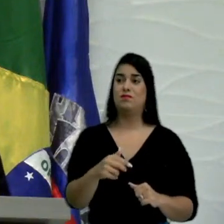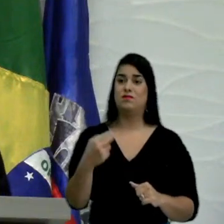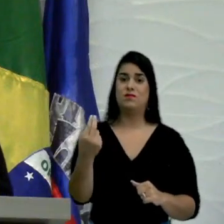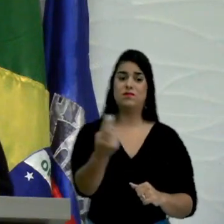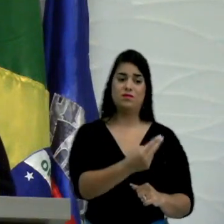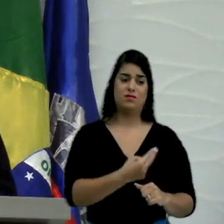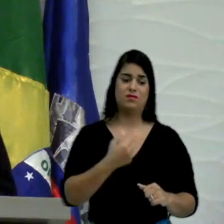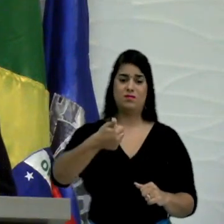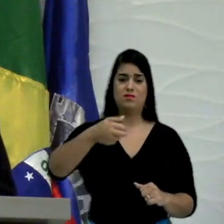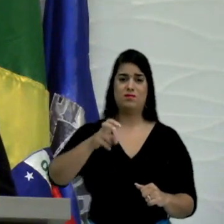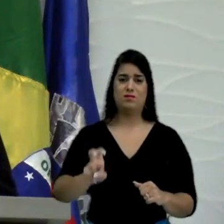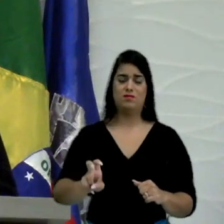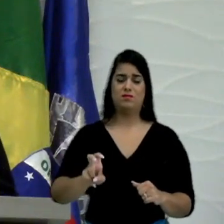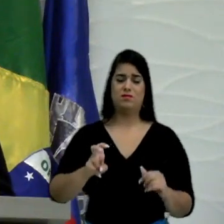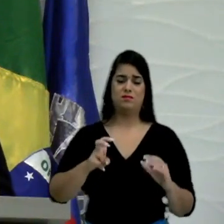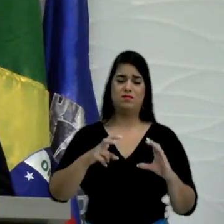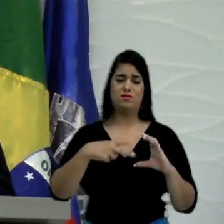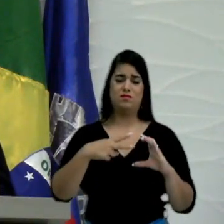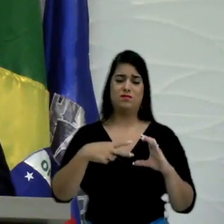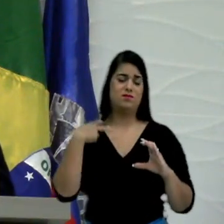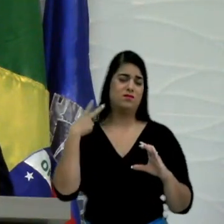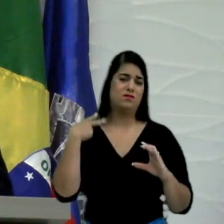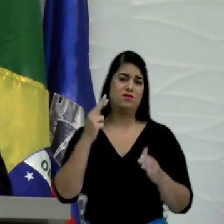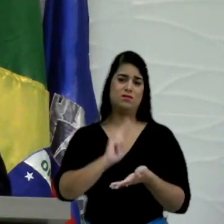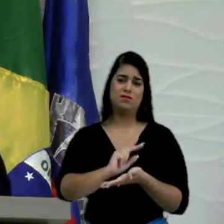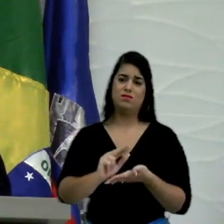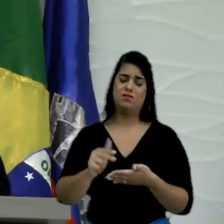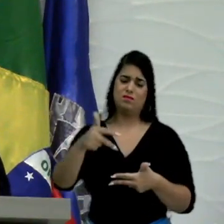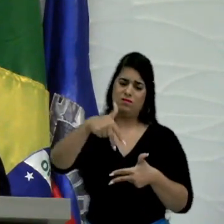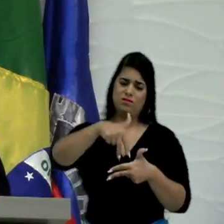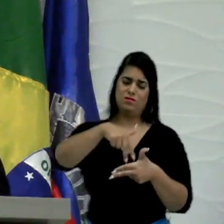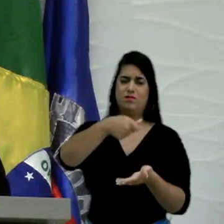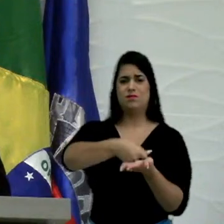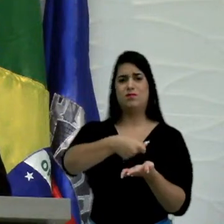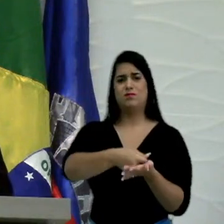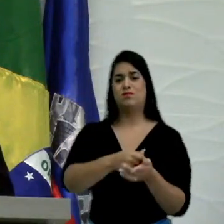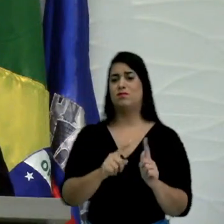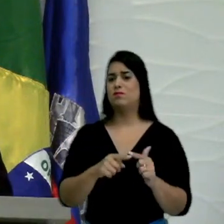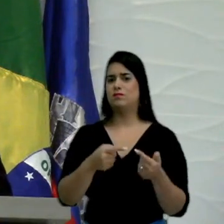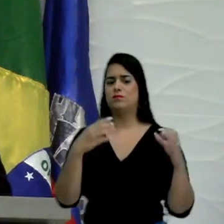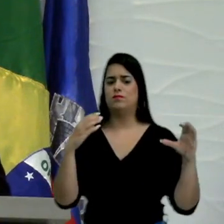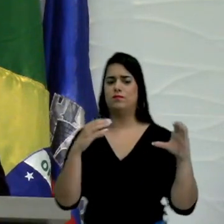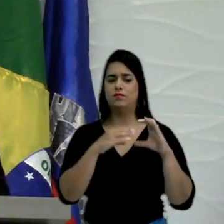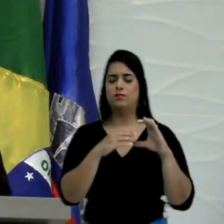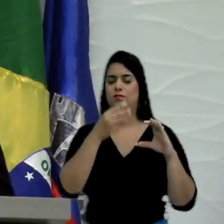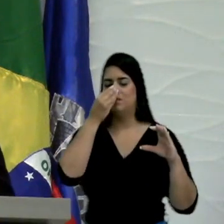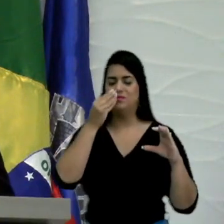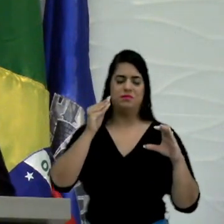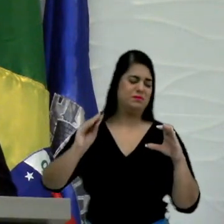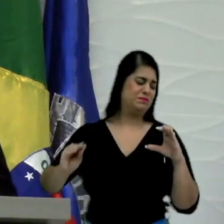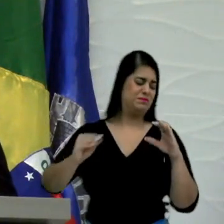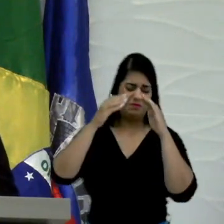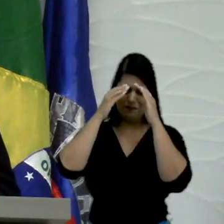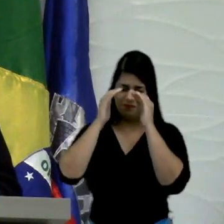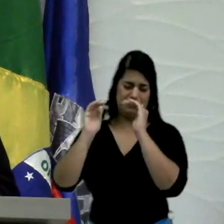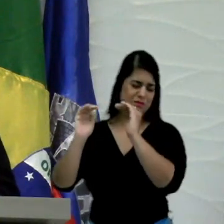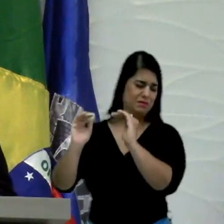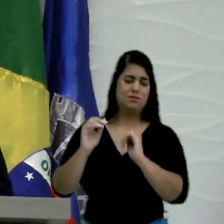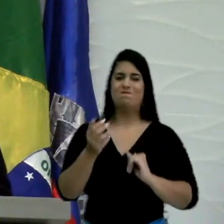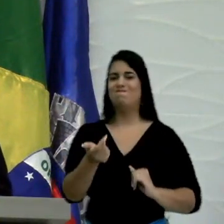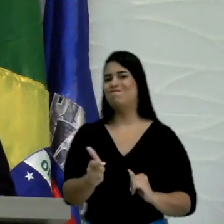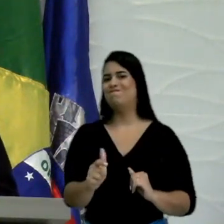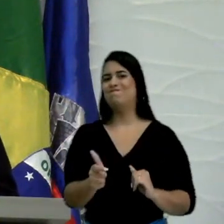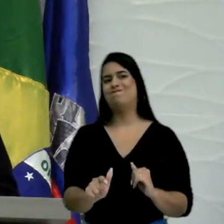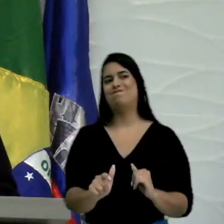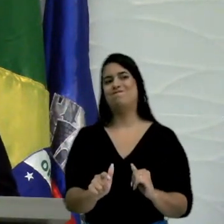população, todos aqui têm usado a tribuna para cobrar água, e infelizmente a Compesa tem tratado com desrespeito, não só os sombetenses, mas